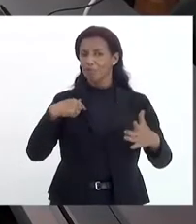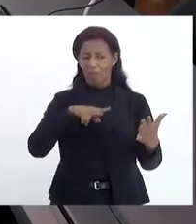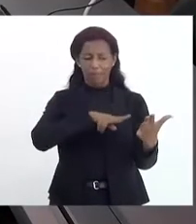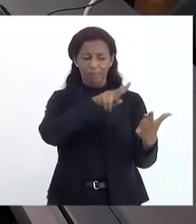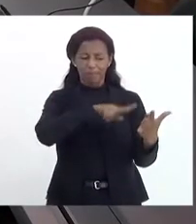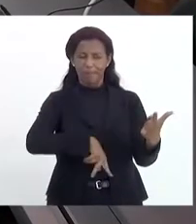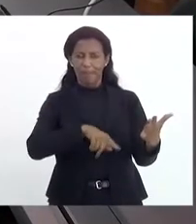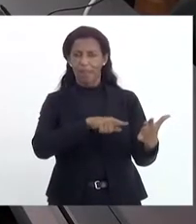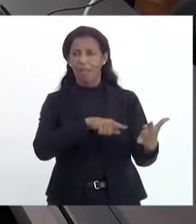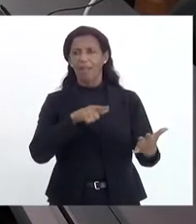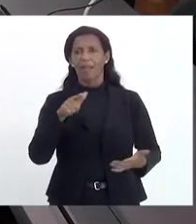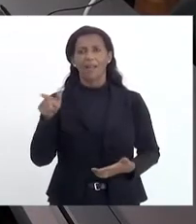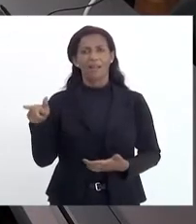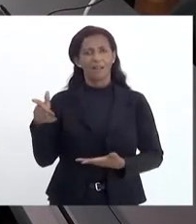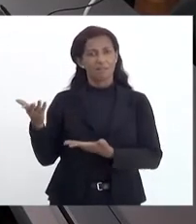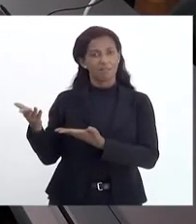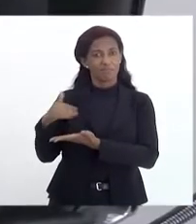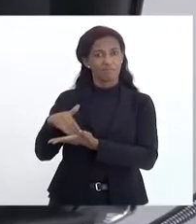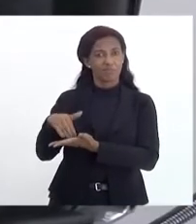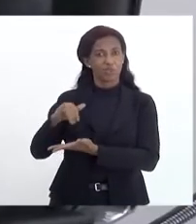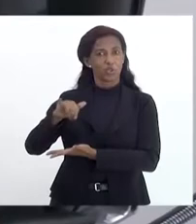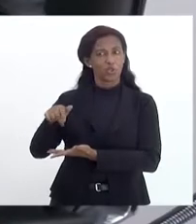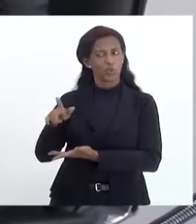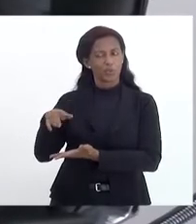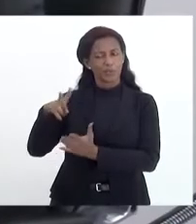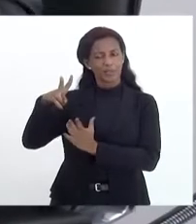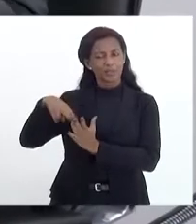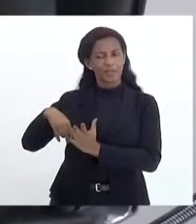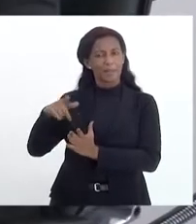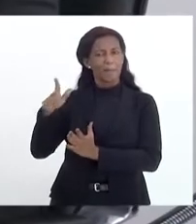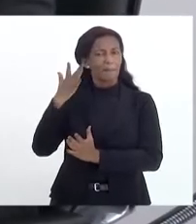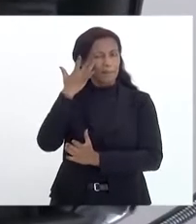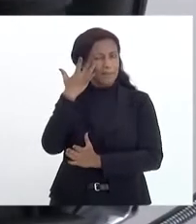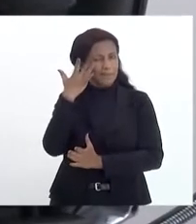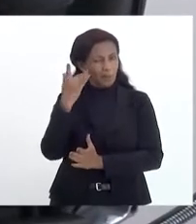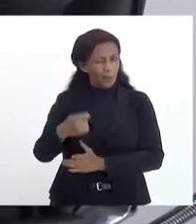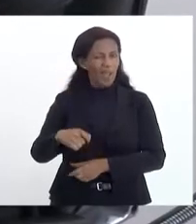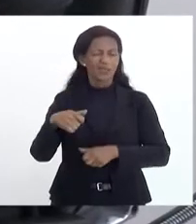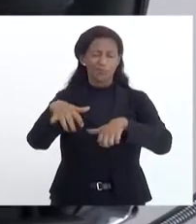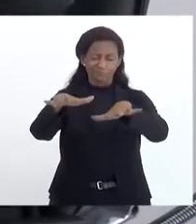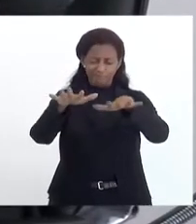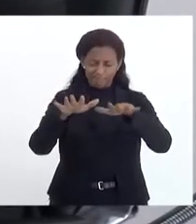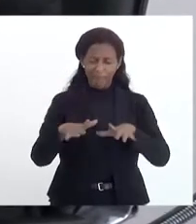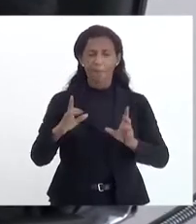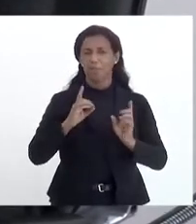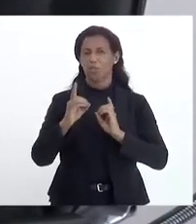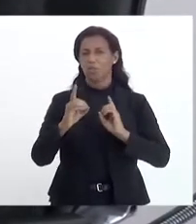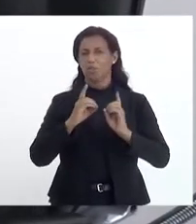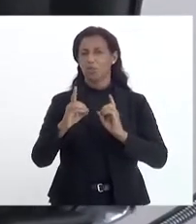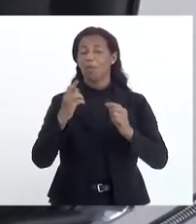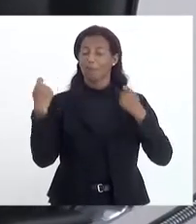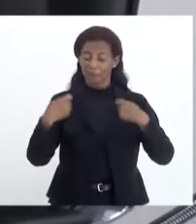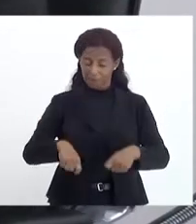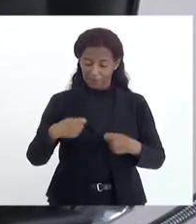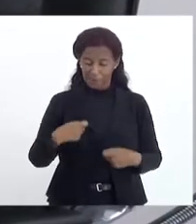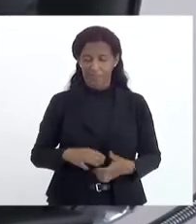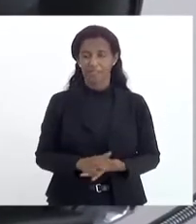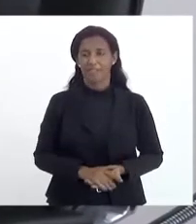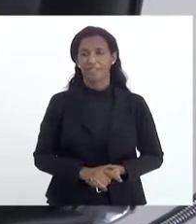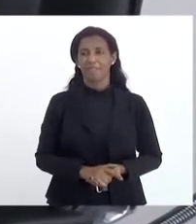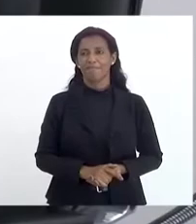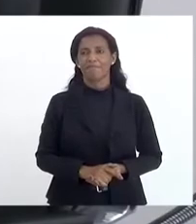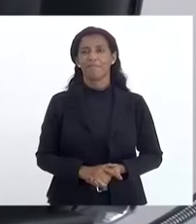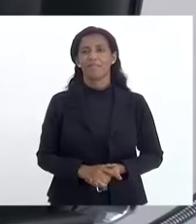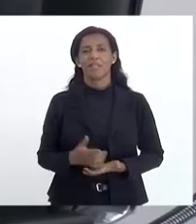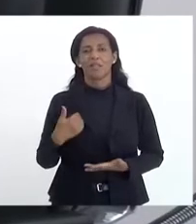aqui, a Juliana olhou, não é claro, mas eu acho que essa matéria merece para o plenário, para discussão, deputado Paulo. Então, eu quero encaminhar o voto